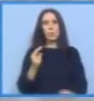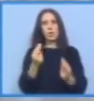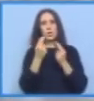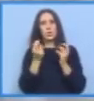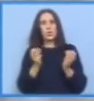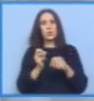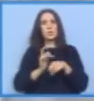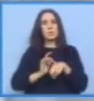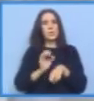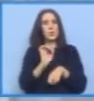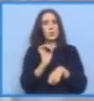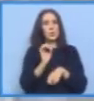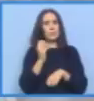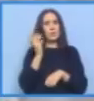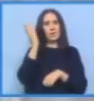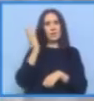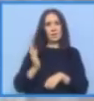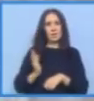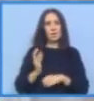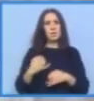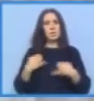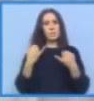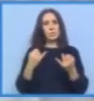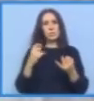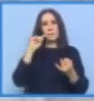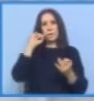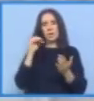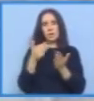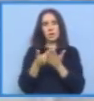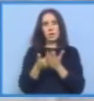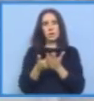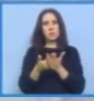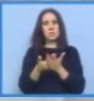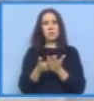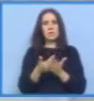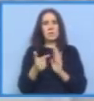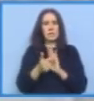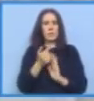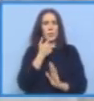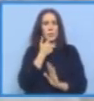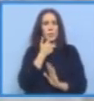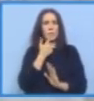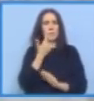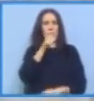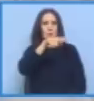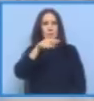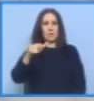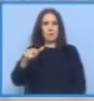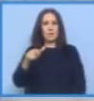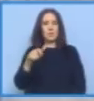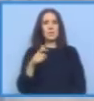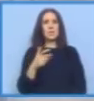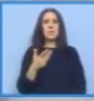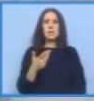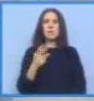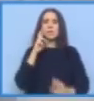esta sensibilidade por Ele, depois as consequências são muito negativas para o homem